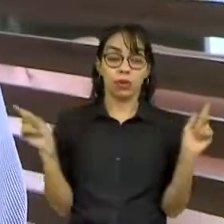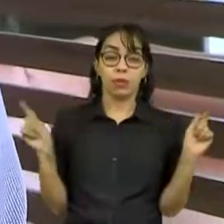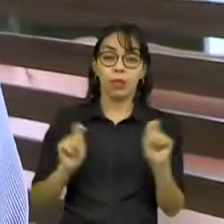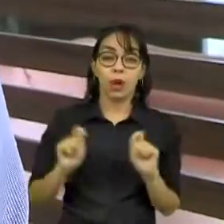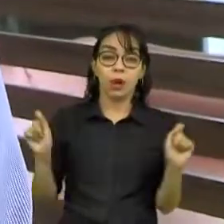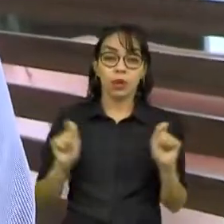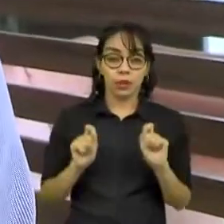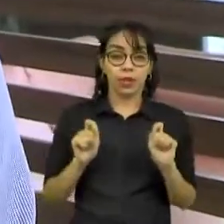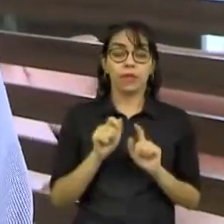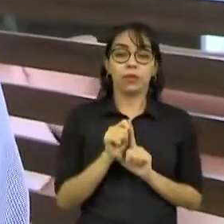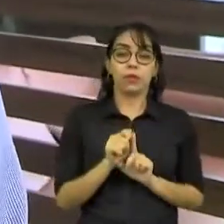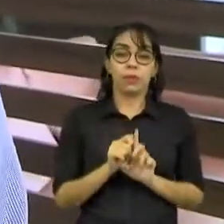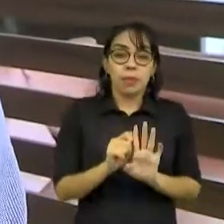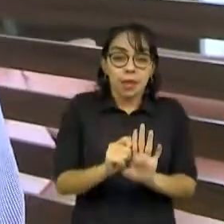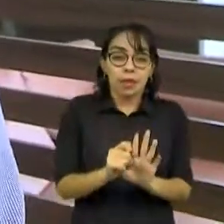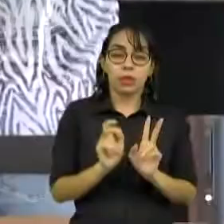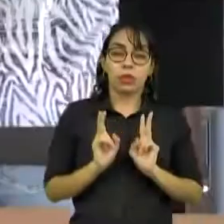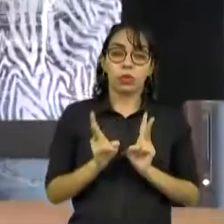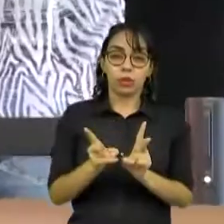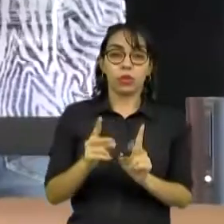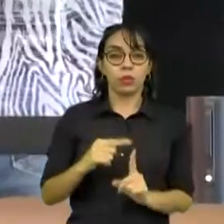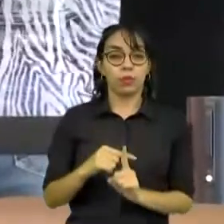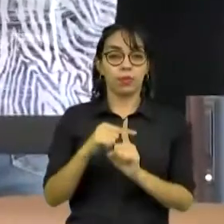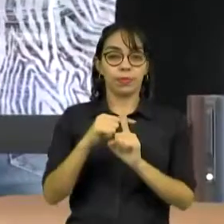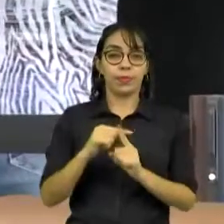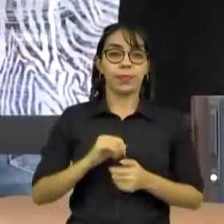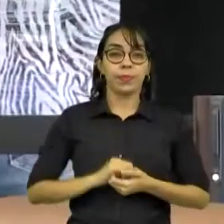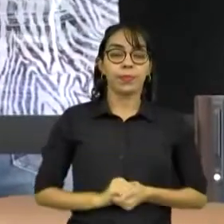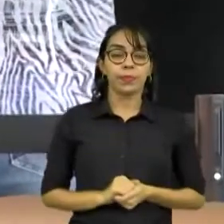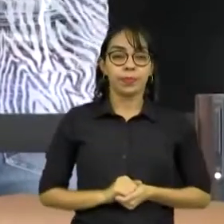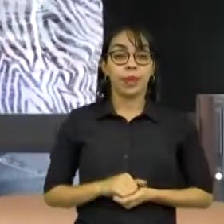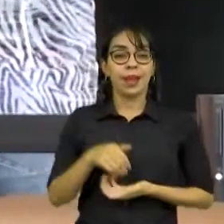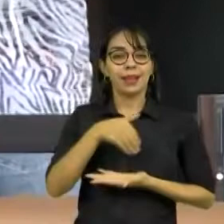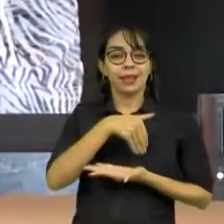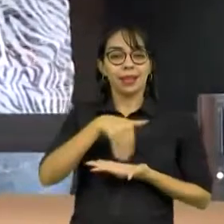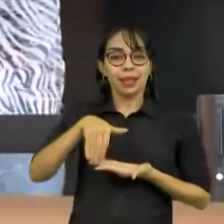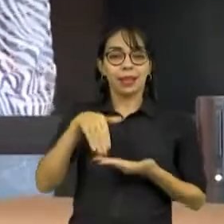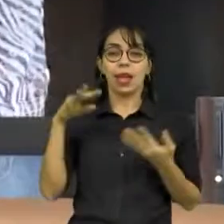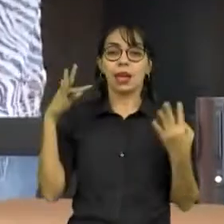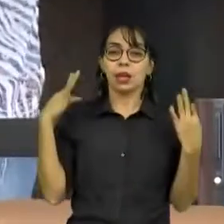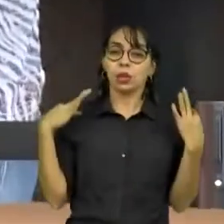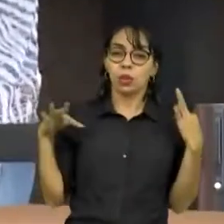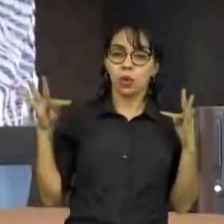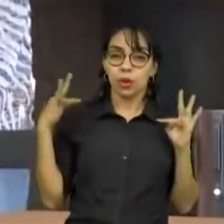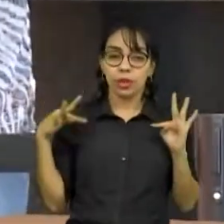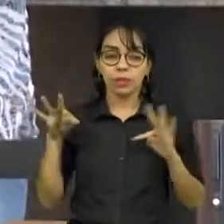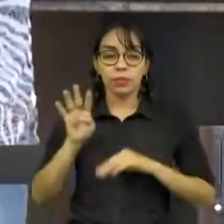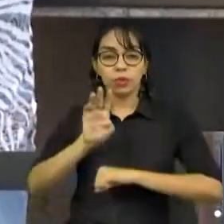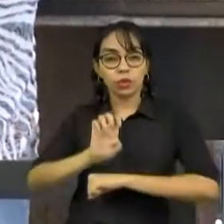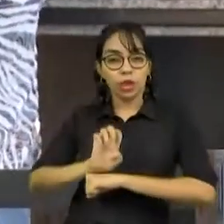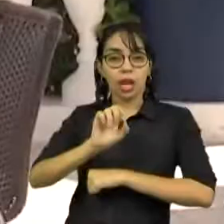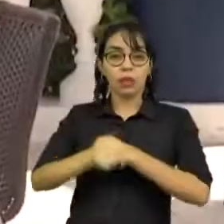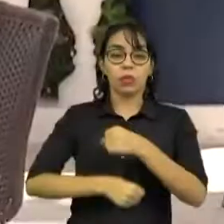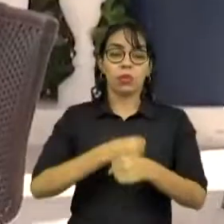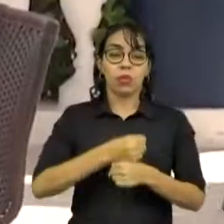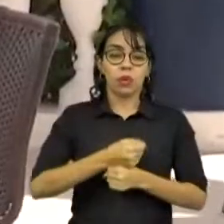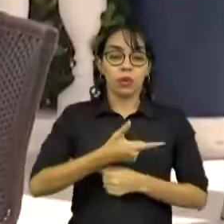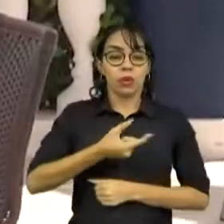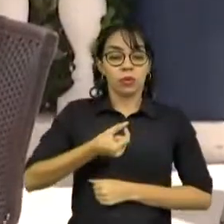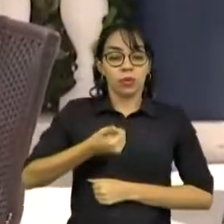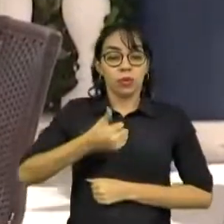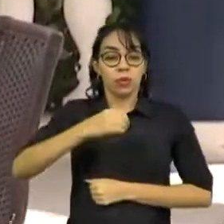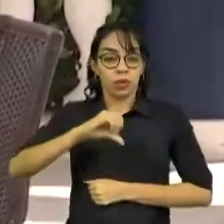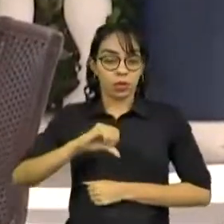próximos meses bem positivos. Segundo a Secretaria do Turismo do Estado, em 2019, o turista estrangeiro